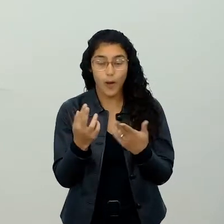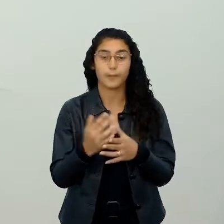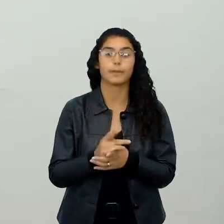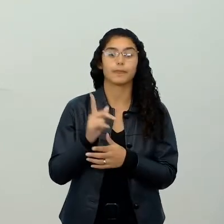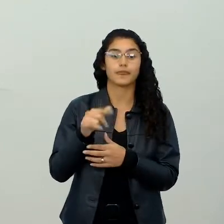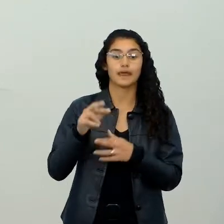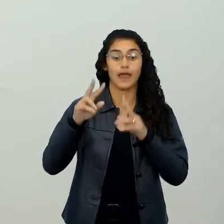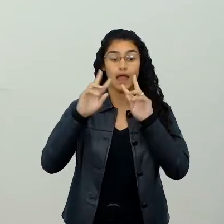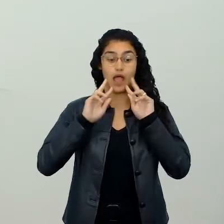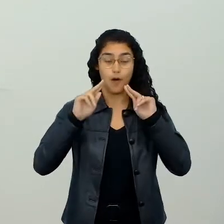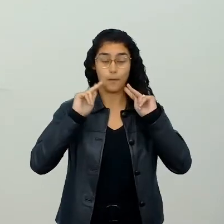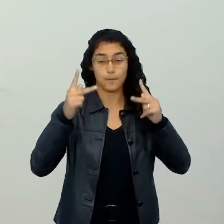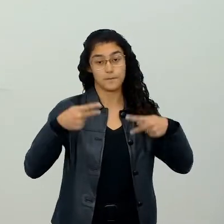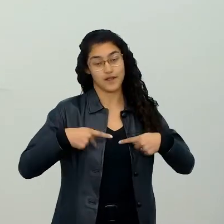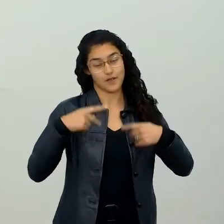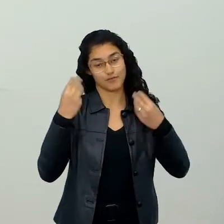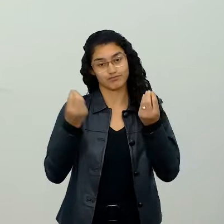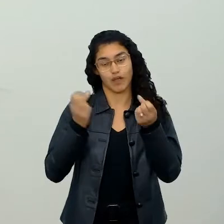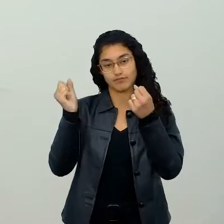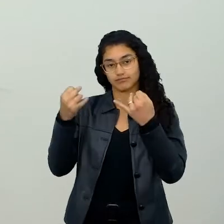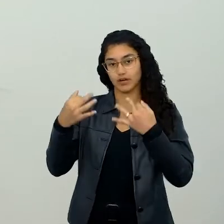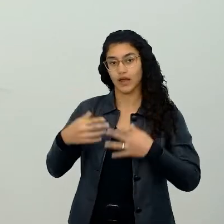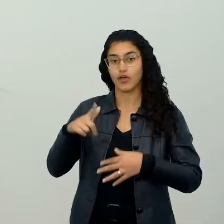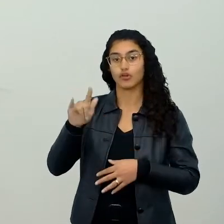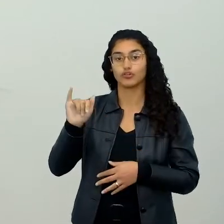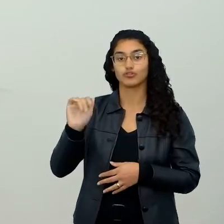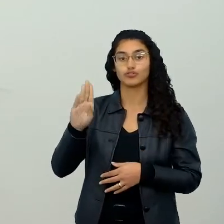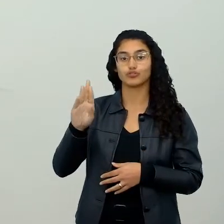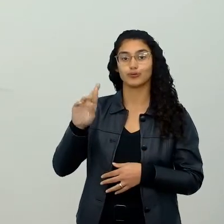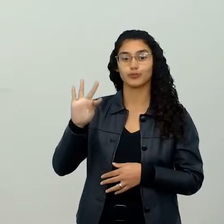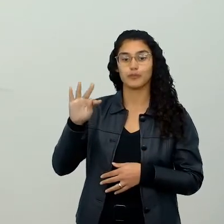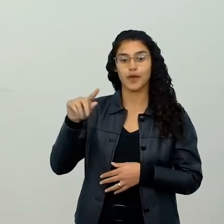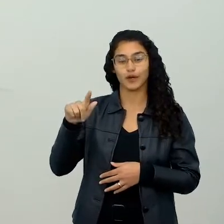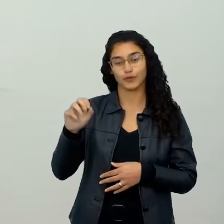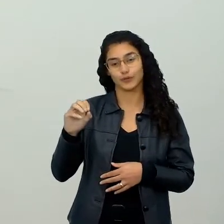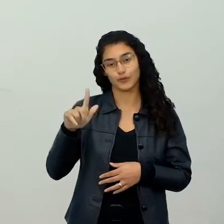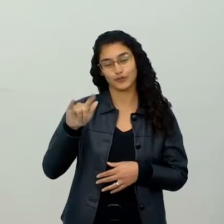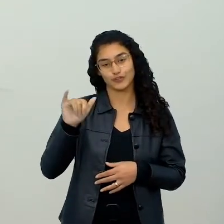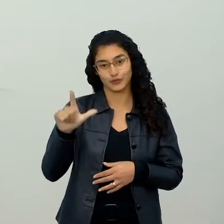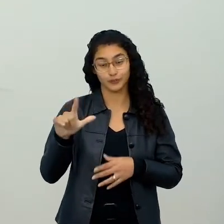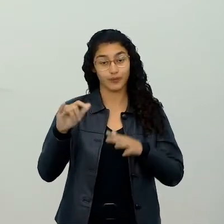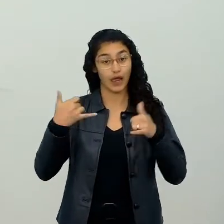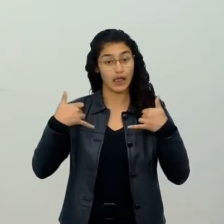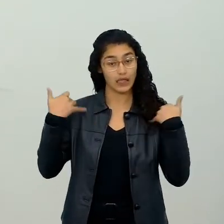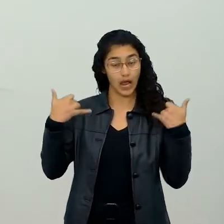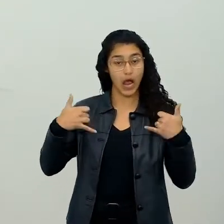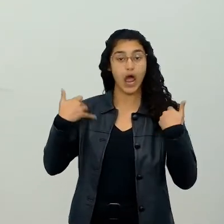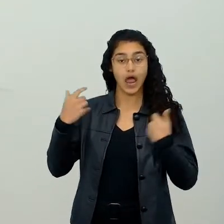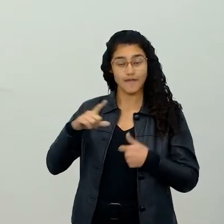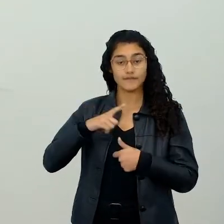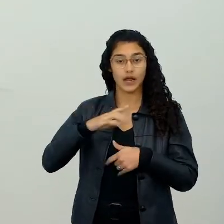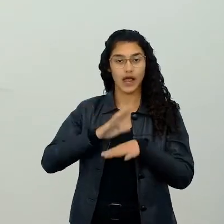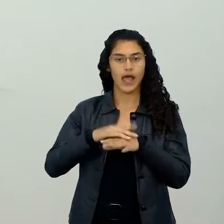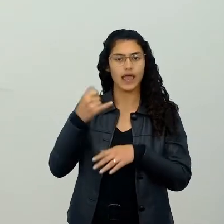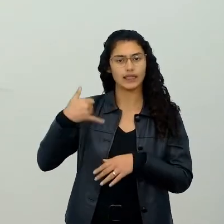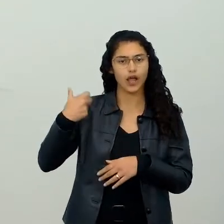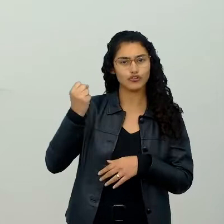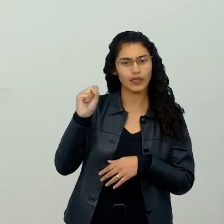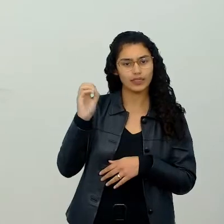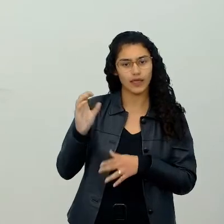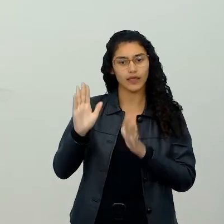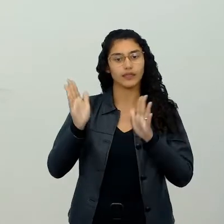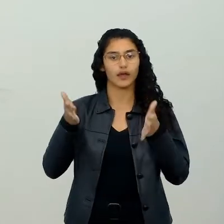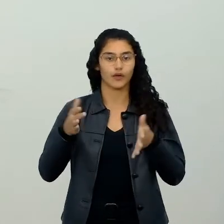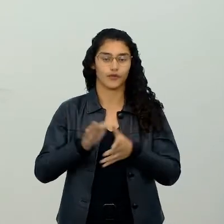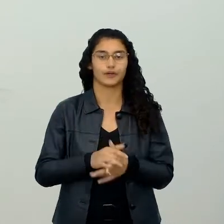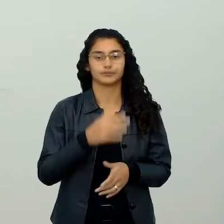raça humana, né? Como já dizia Gilberto Gil, aniversariante aí recente, né? Completou 80 anos.